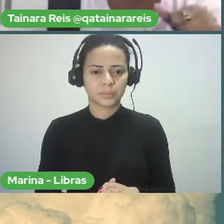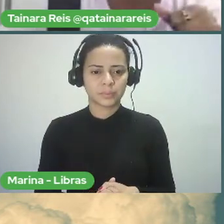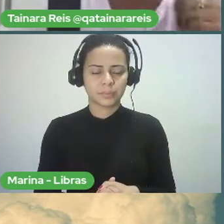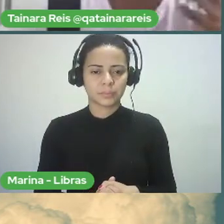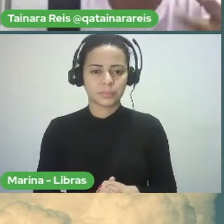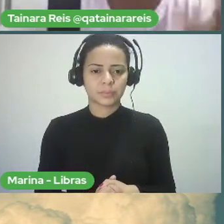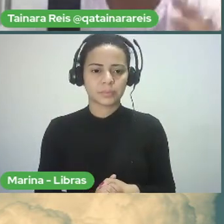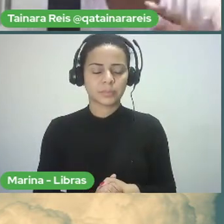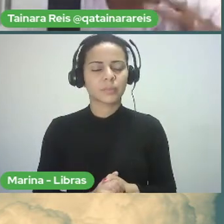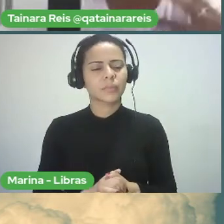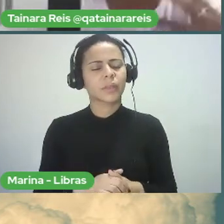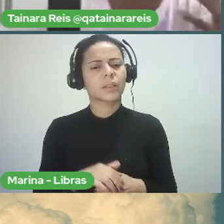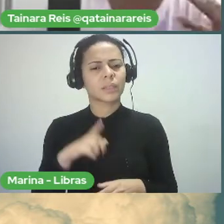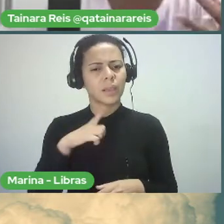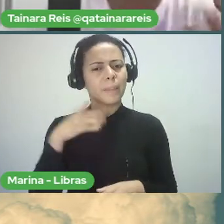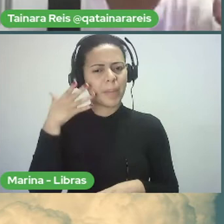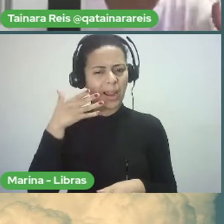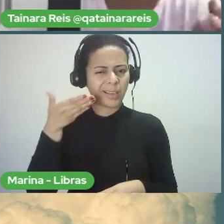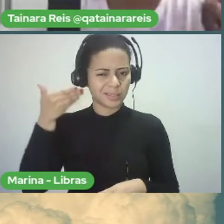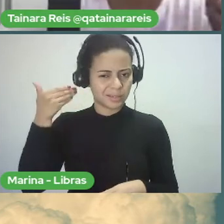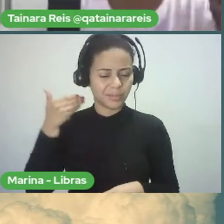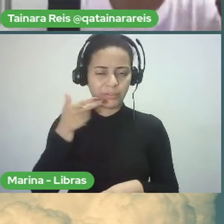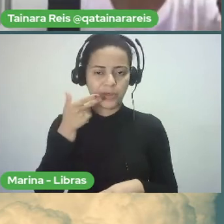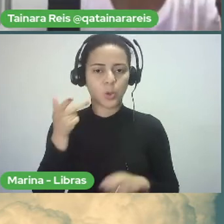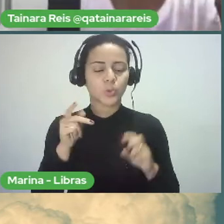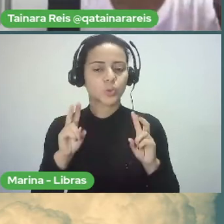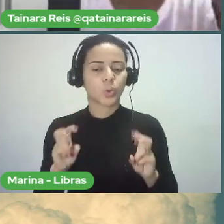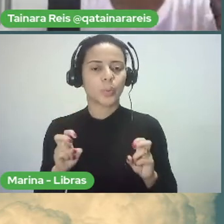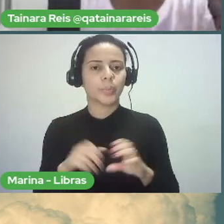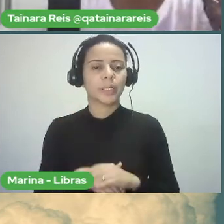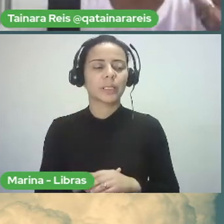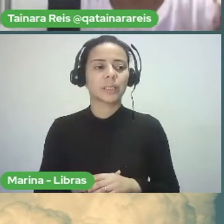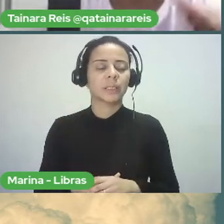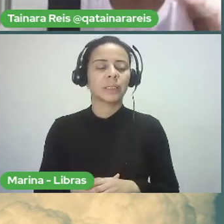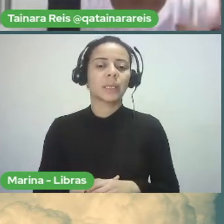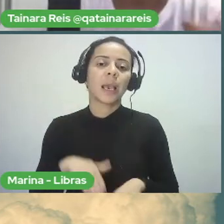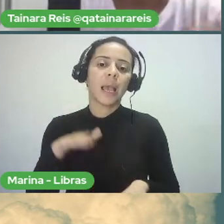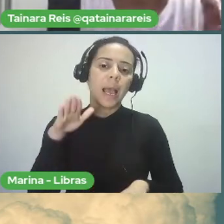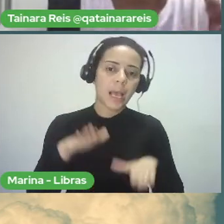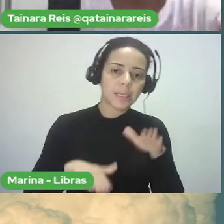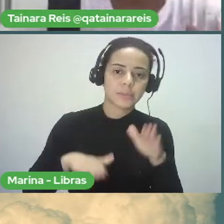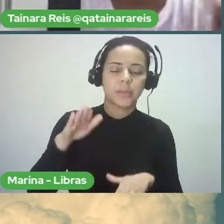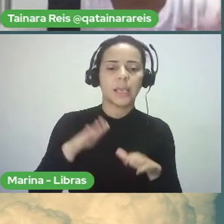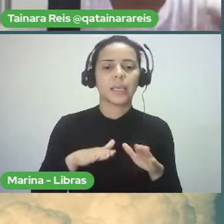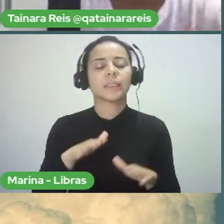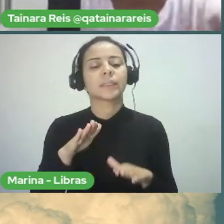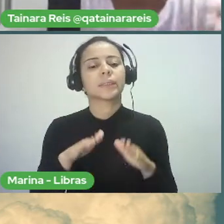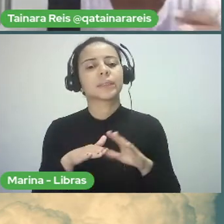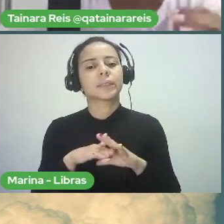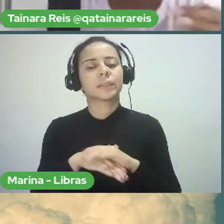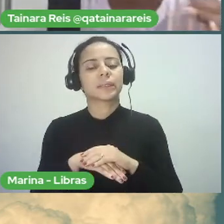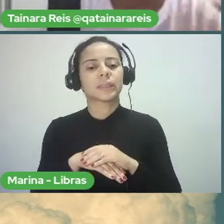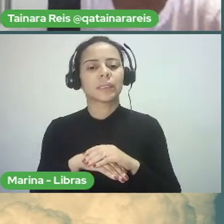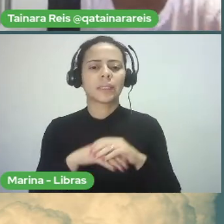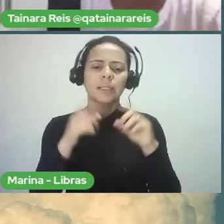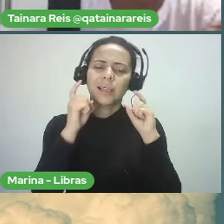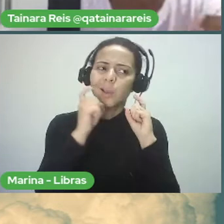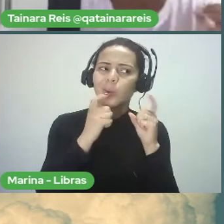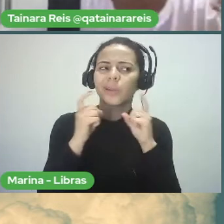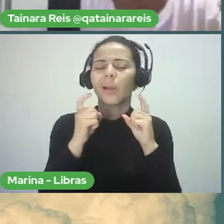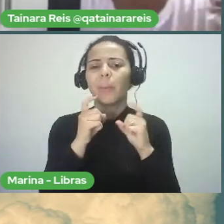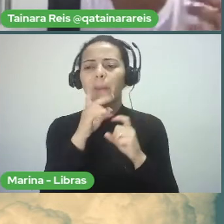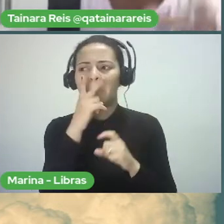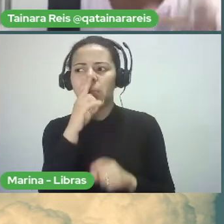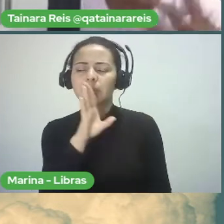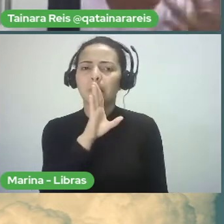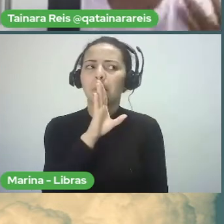atrás, falaram sobre, às vezes, acontecer de reuniões as pessoas ficarem um pouco... Acontece, às vezes, da reunião ficar um pouco silenciosa